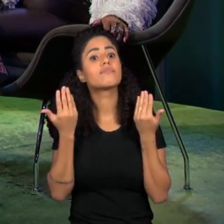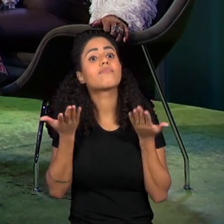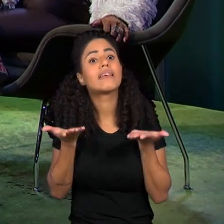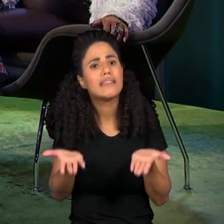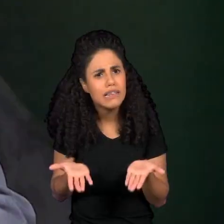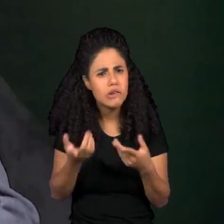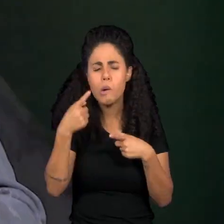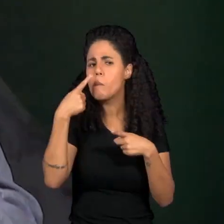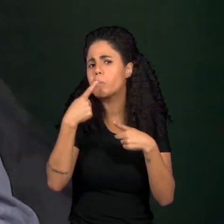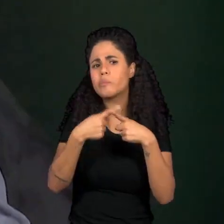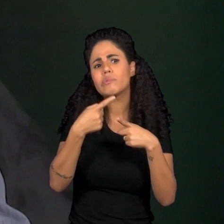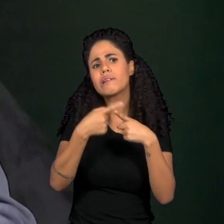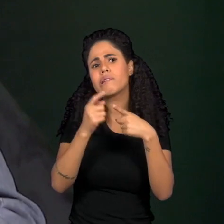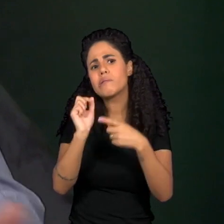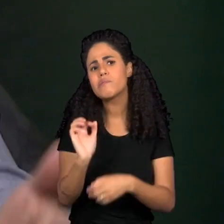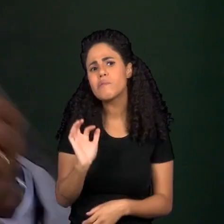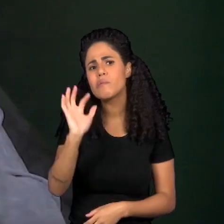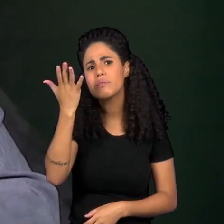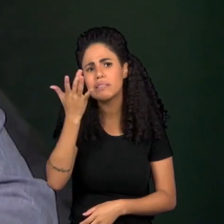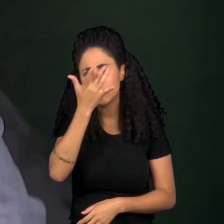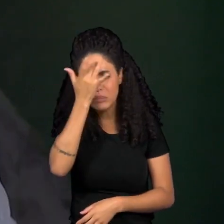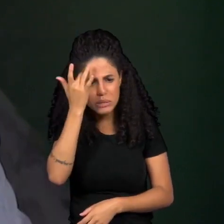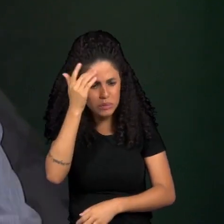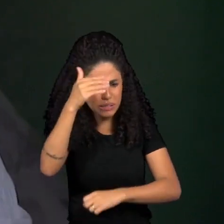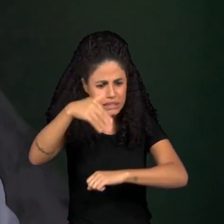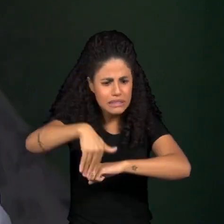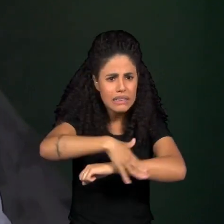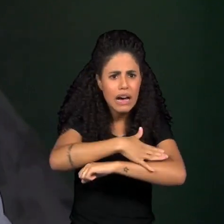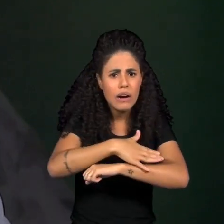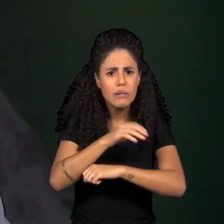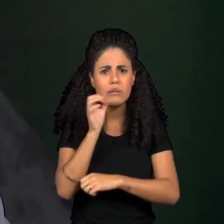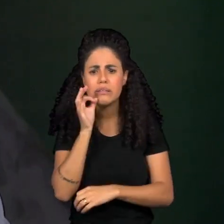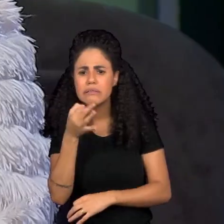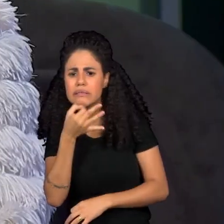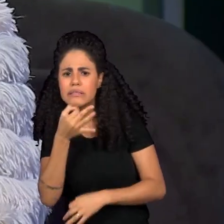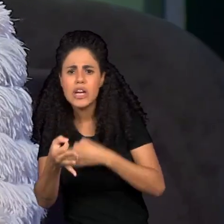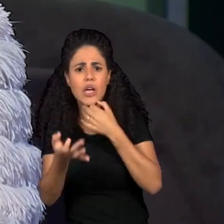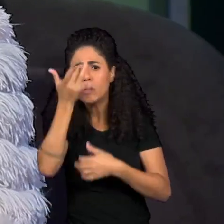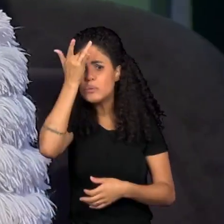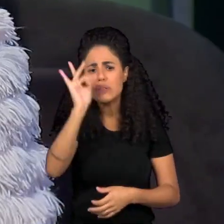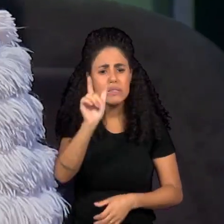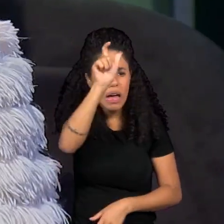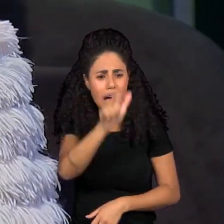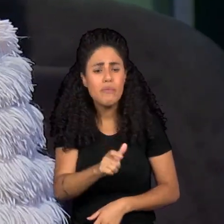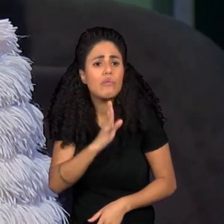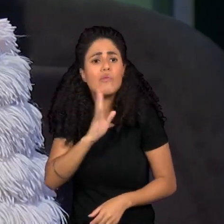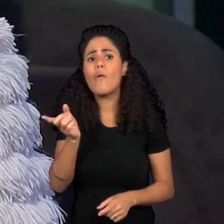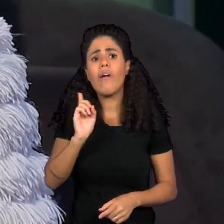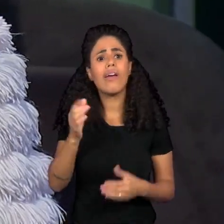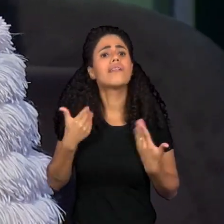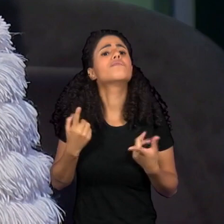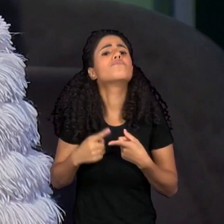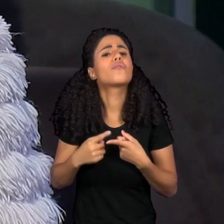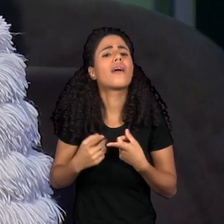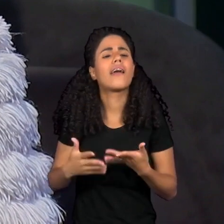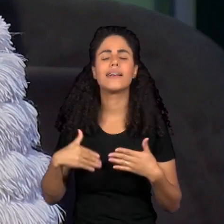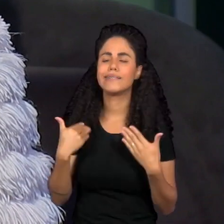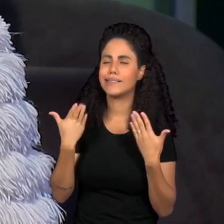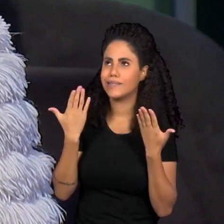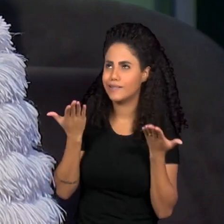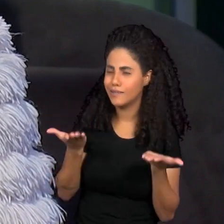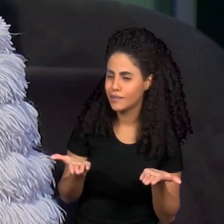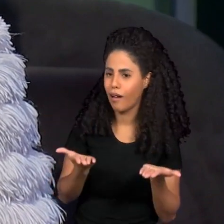Por que acontecem essas coisas? Ninguém sabe quem são os nossos heróis negros? A gente tem uma